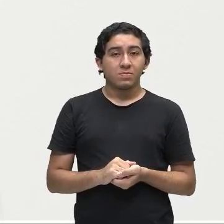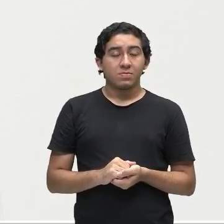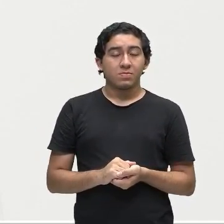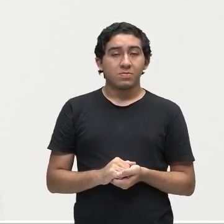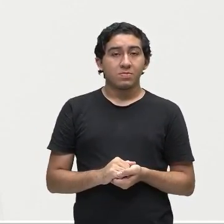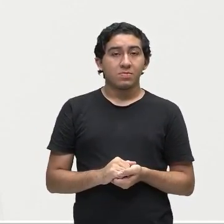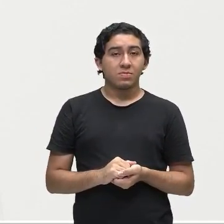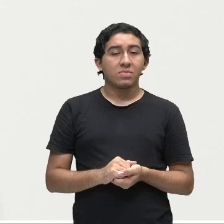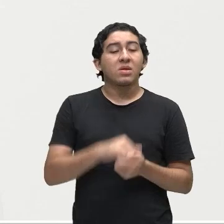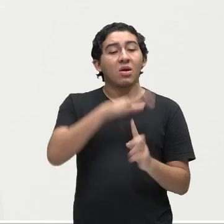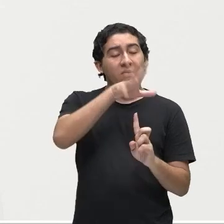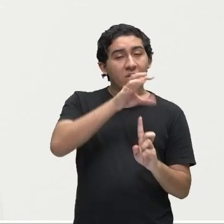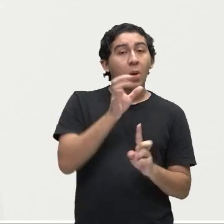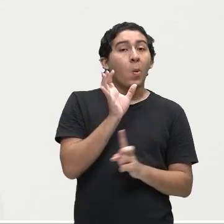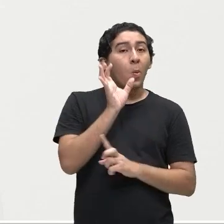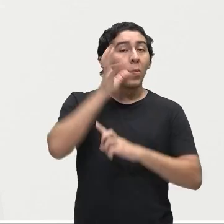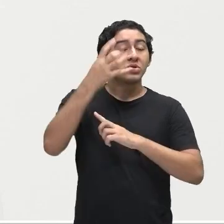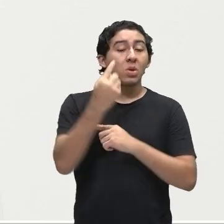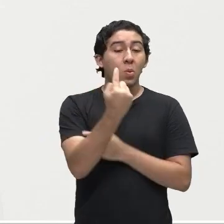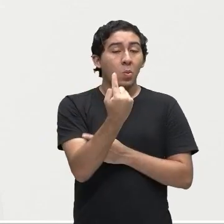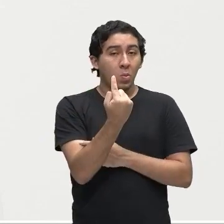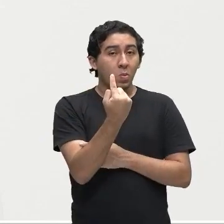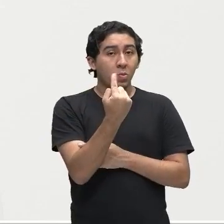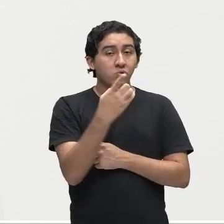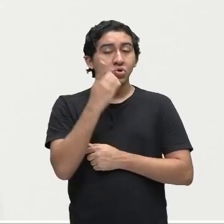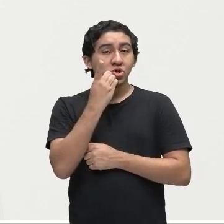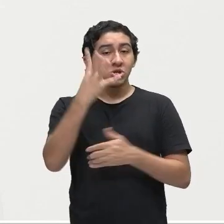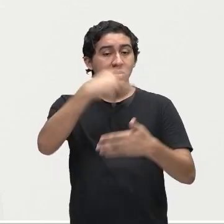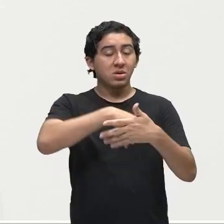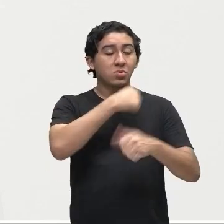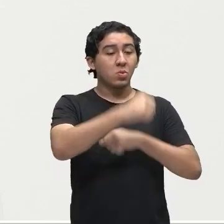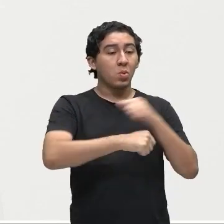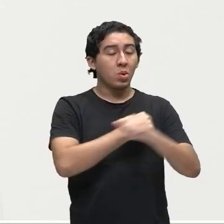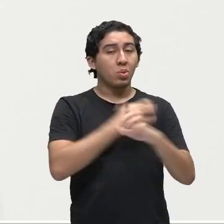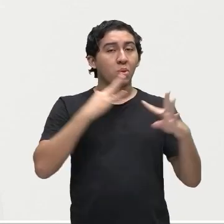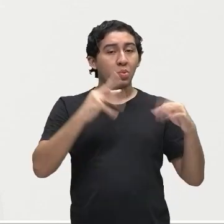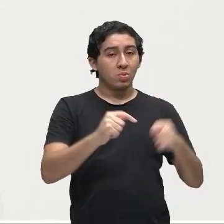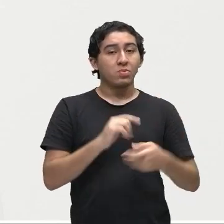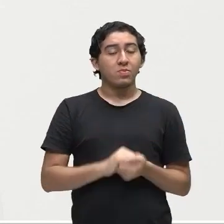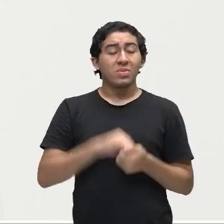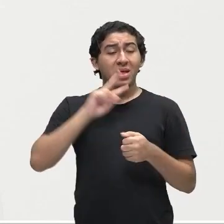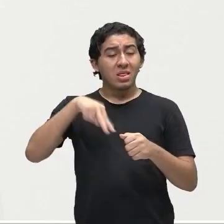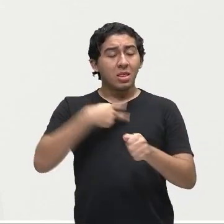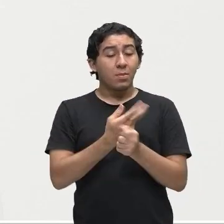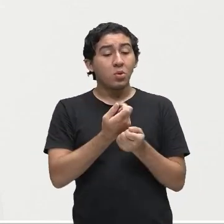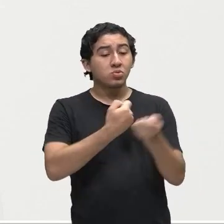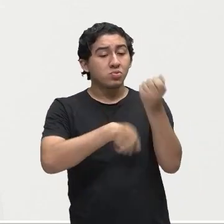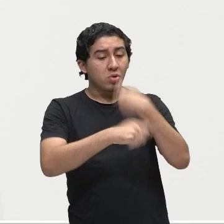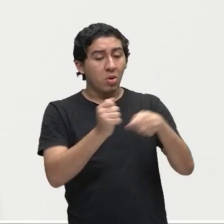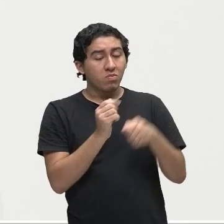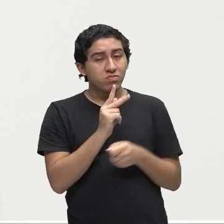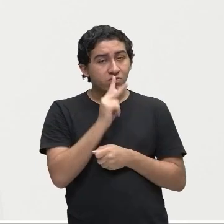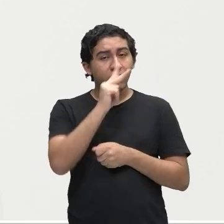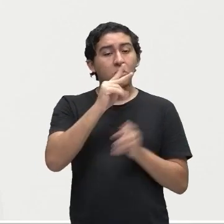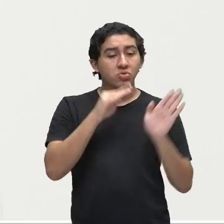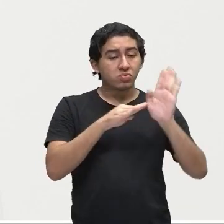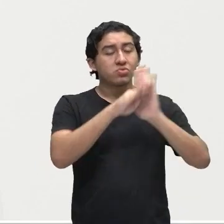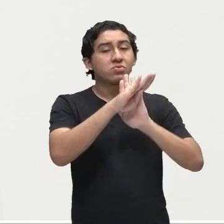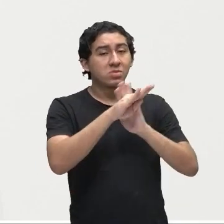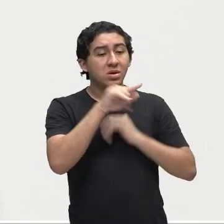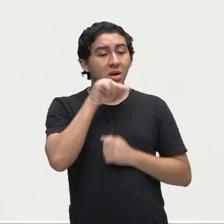ano, geralmente era uma vez por ano. E aí, com o passar do tempo e com o fortalecimento do comércio, ela acabou se